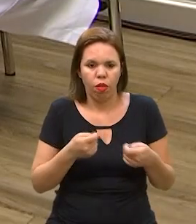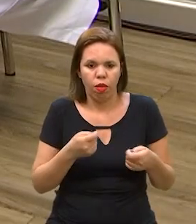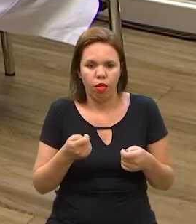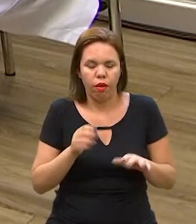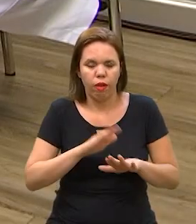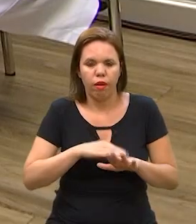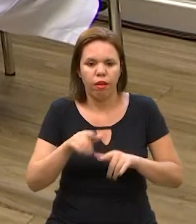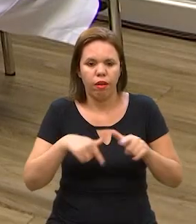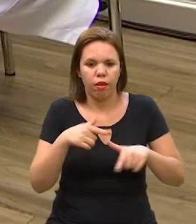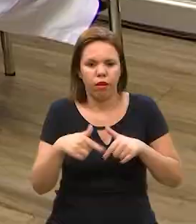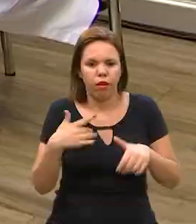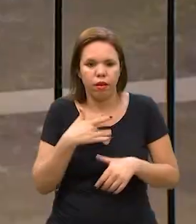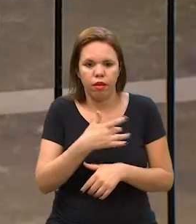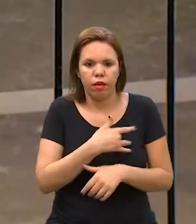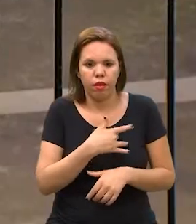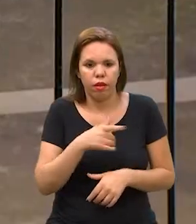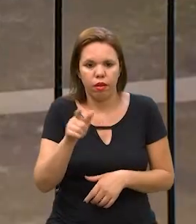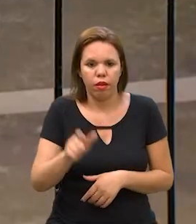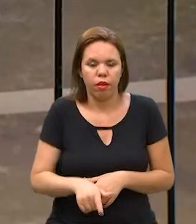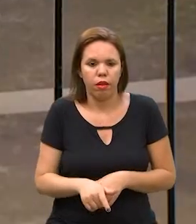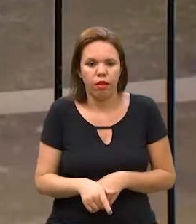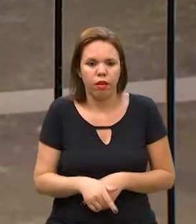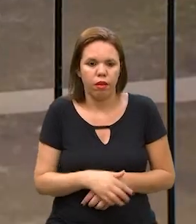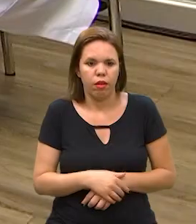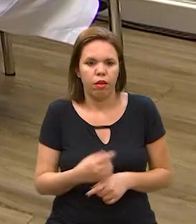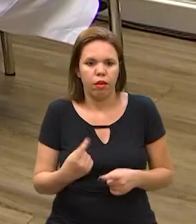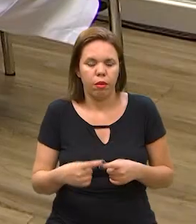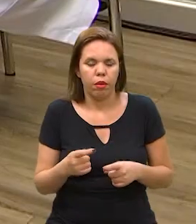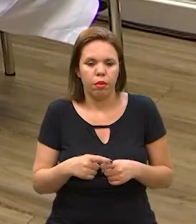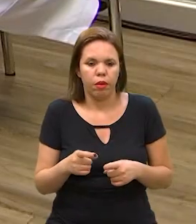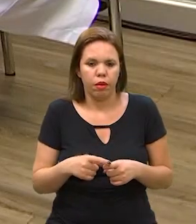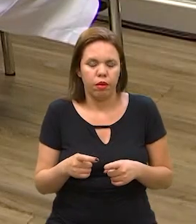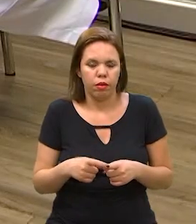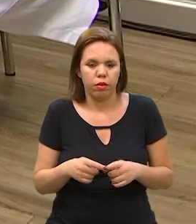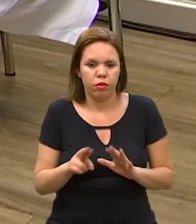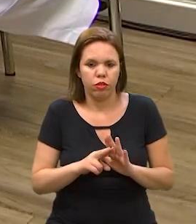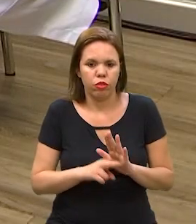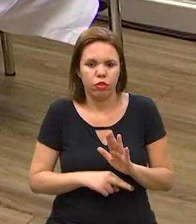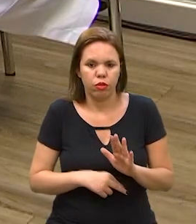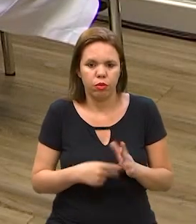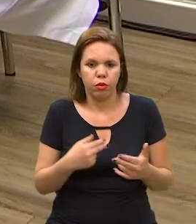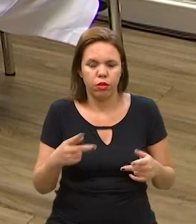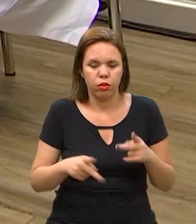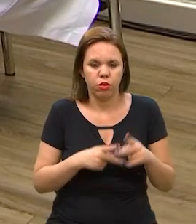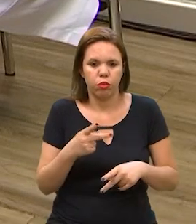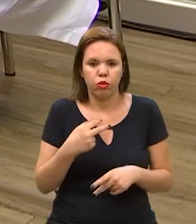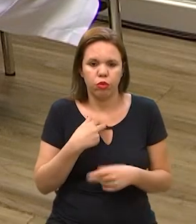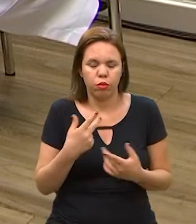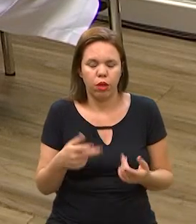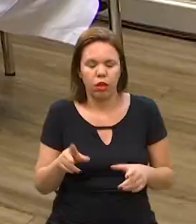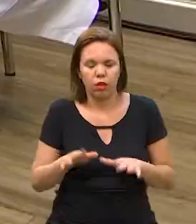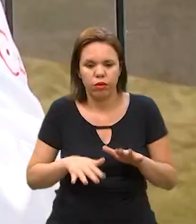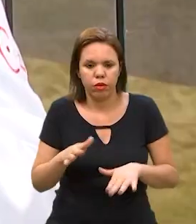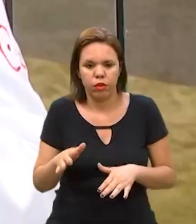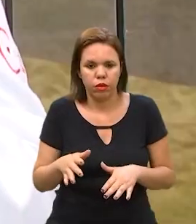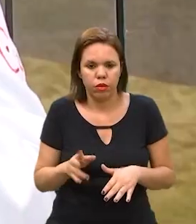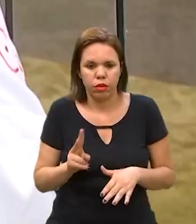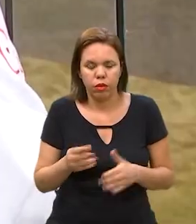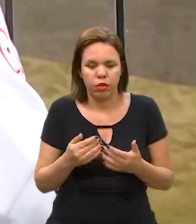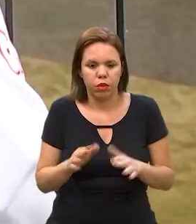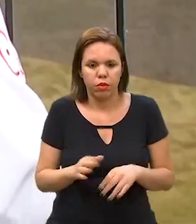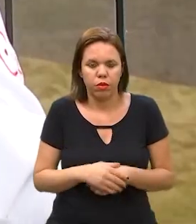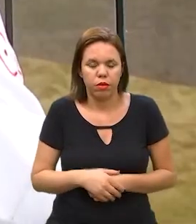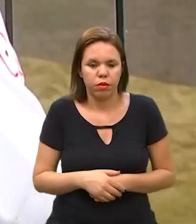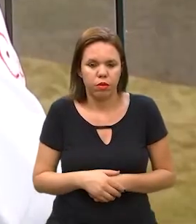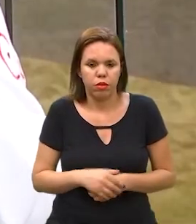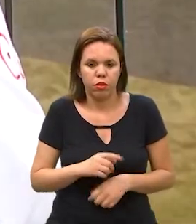os bastidores da saúde do paciente. É porque médicos, via de regra, são pessoas muito ocupadas, né? Então você precisa